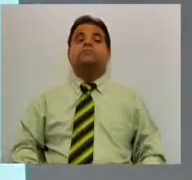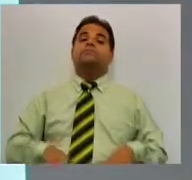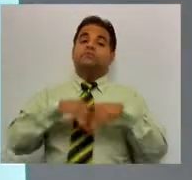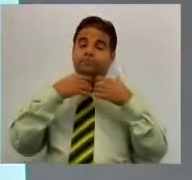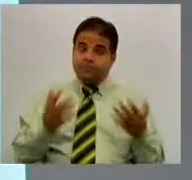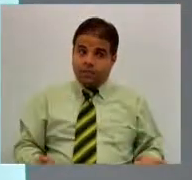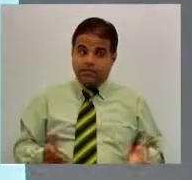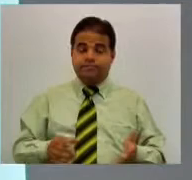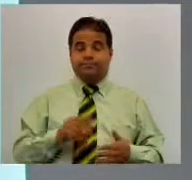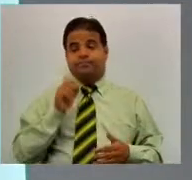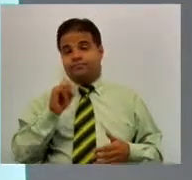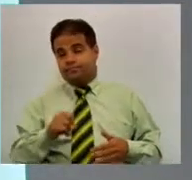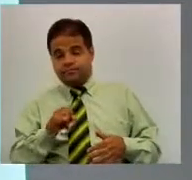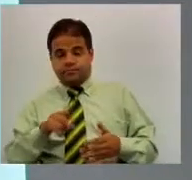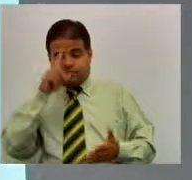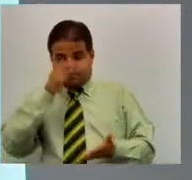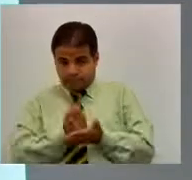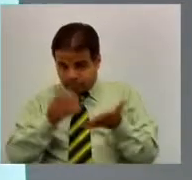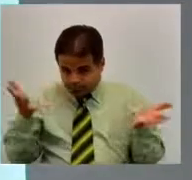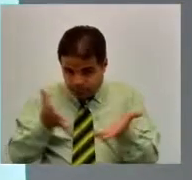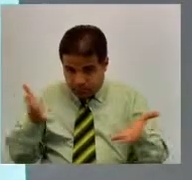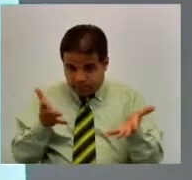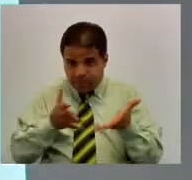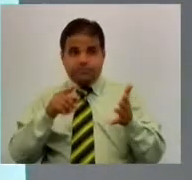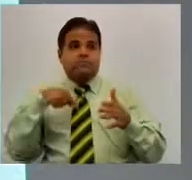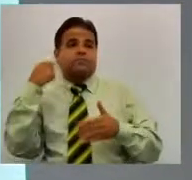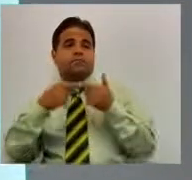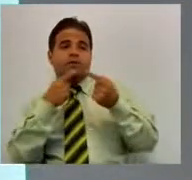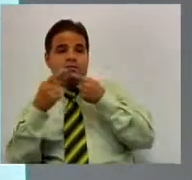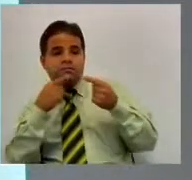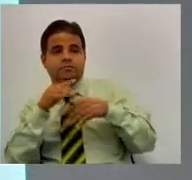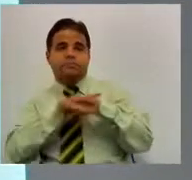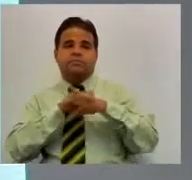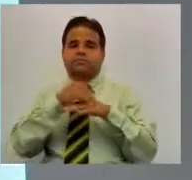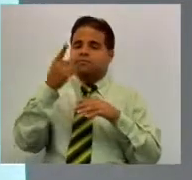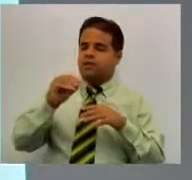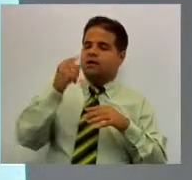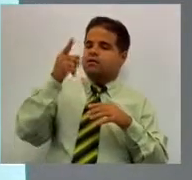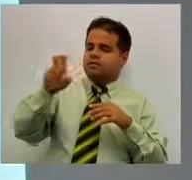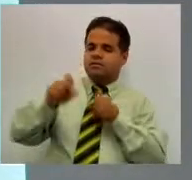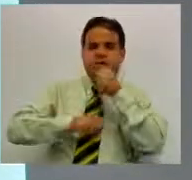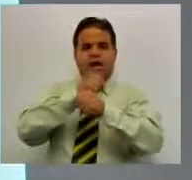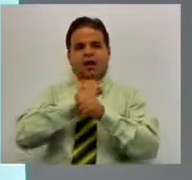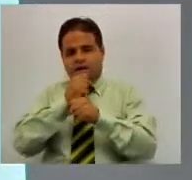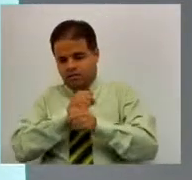Então, quer dizer, o que se for decidido agora, nós vamos demorar uns 10, 15 anos para fazer um novo.